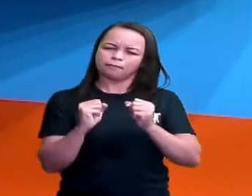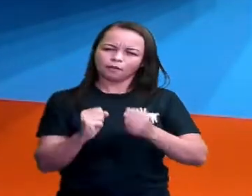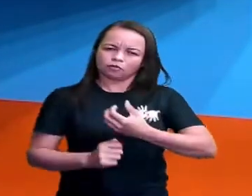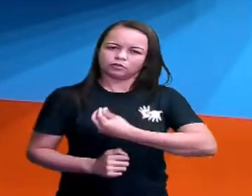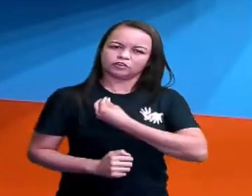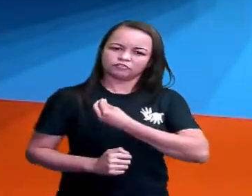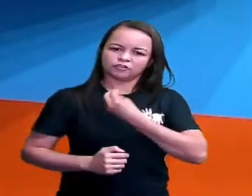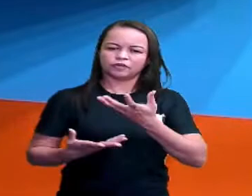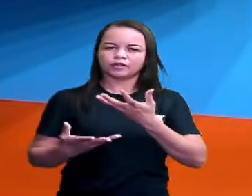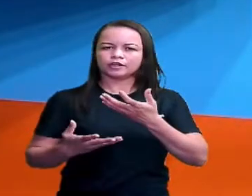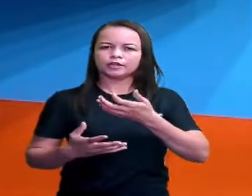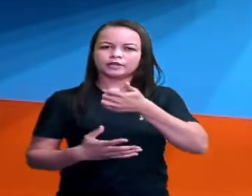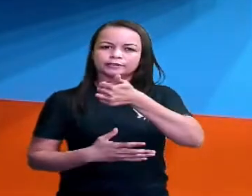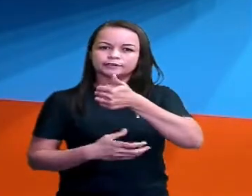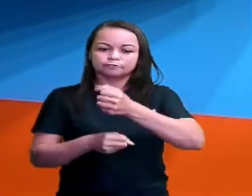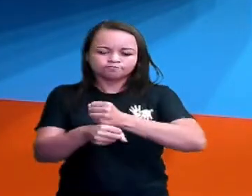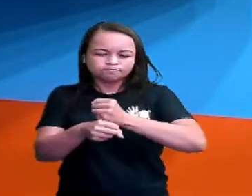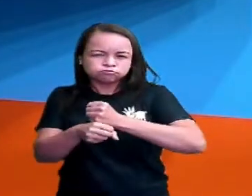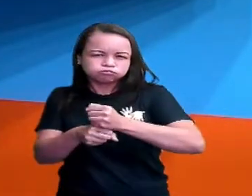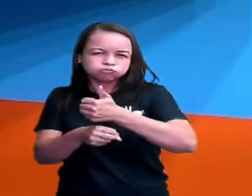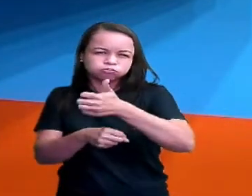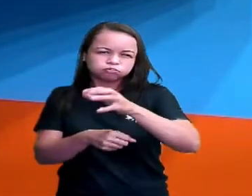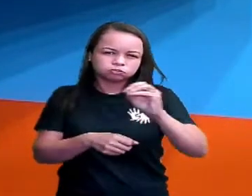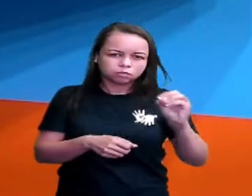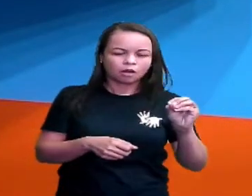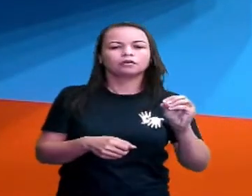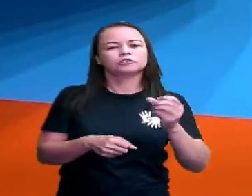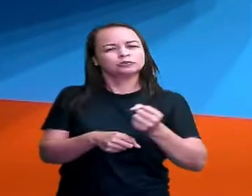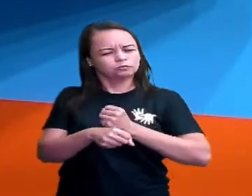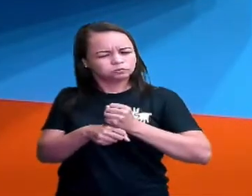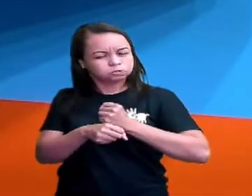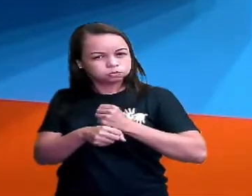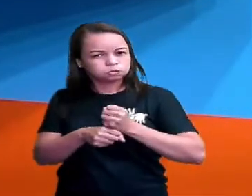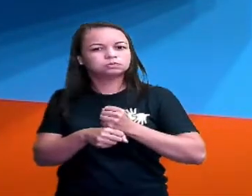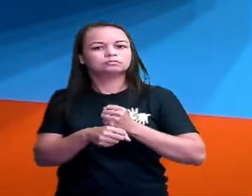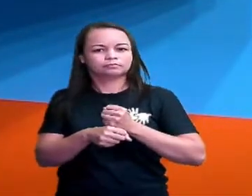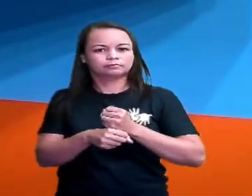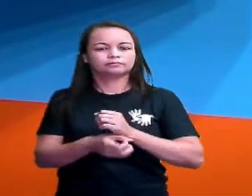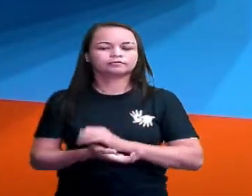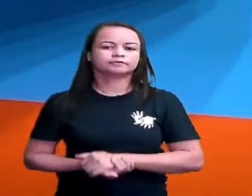sobreviver centenas de anos, tá certo? Muitos e muitos anos.